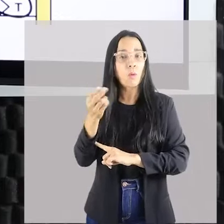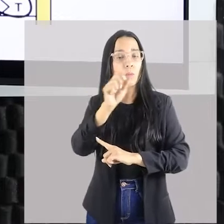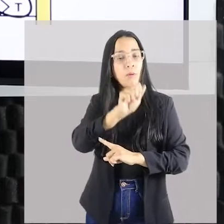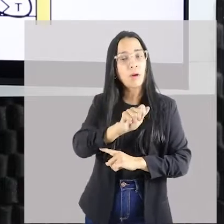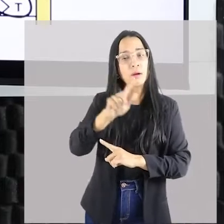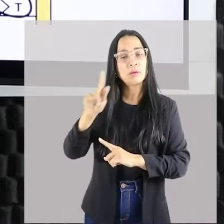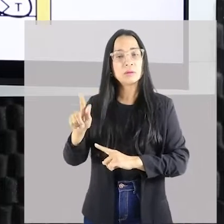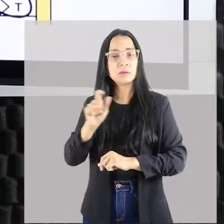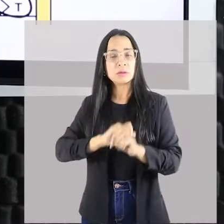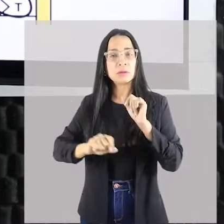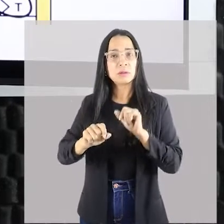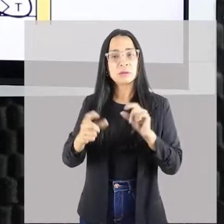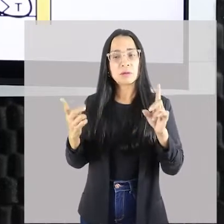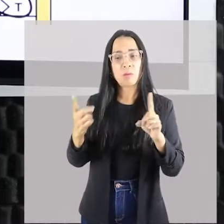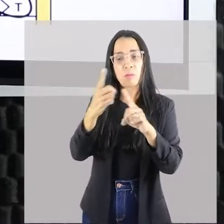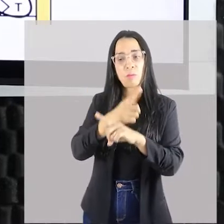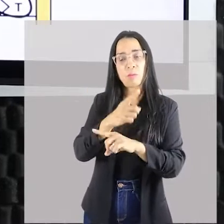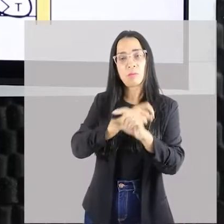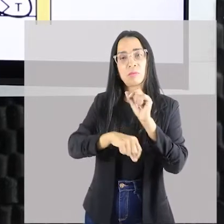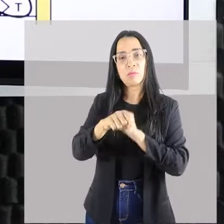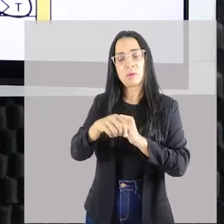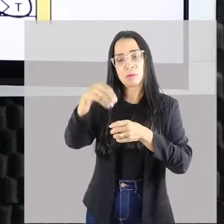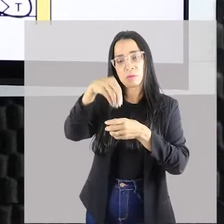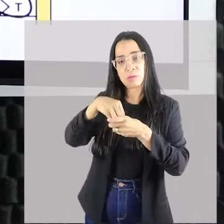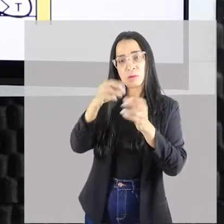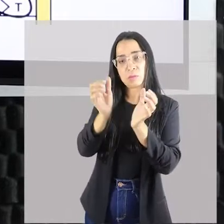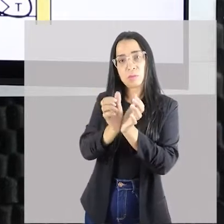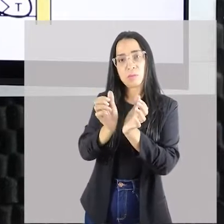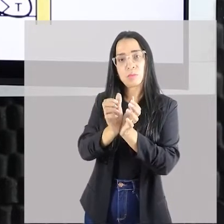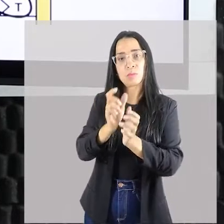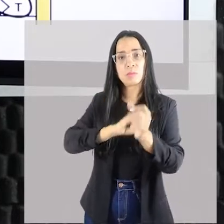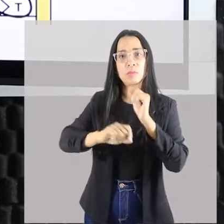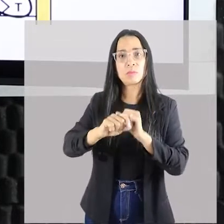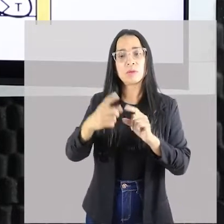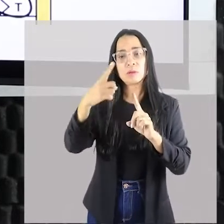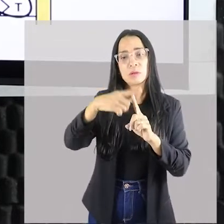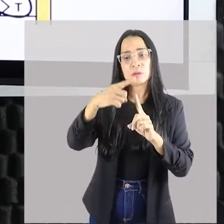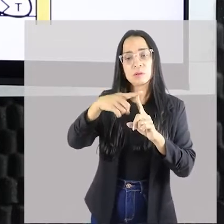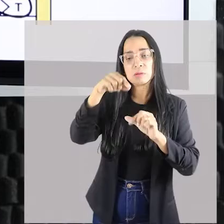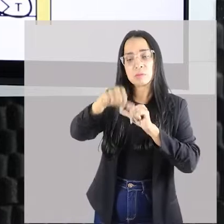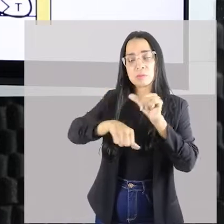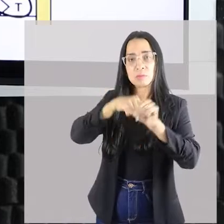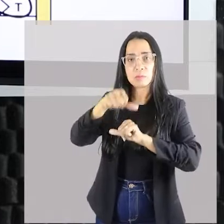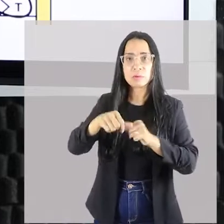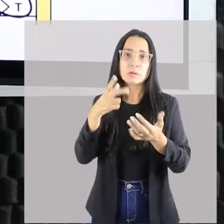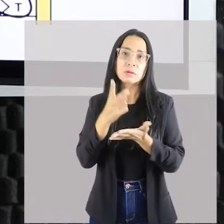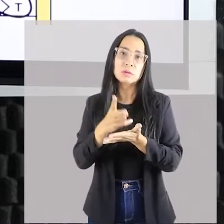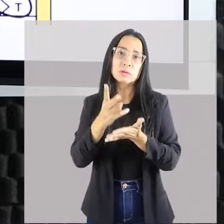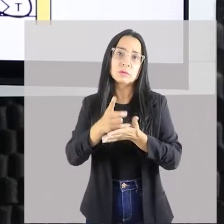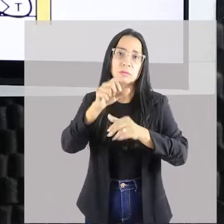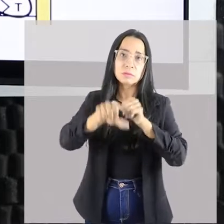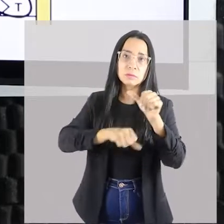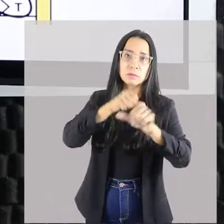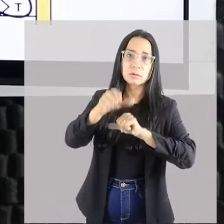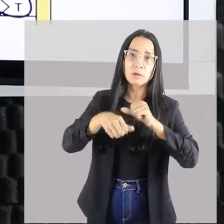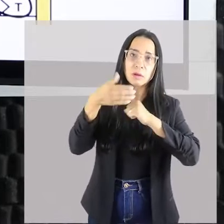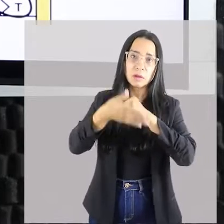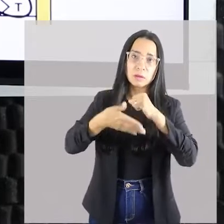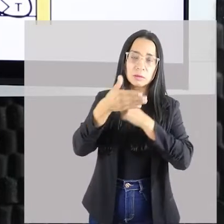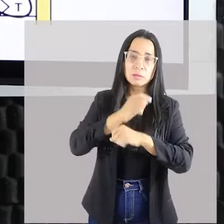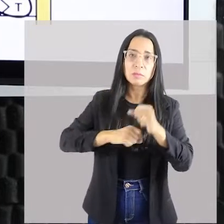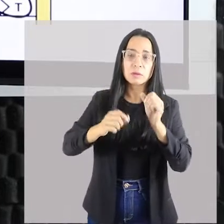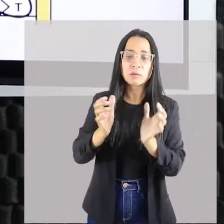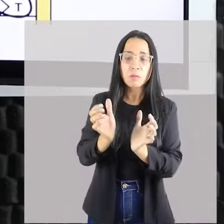G. Elas são ali bases que estão dentro do mesmo grupo. Nesse tipo de mutação, a gente sempre vai trocar aí as bases do